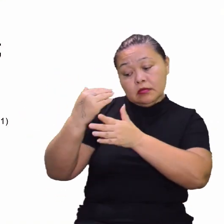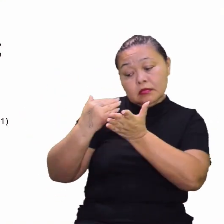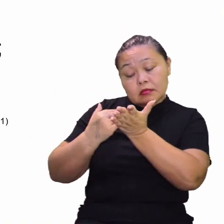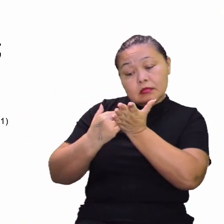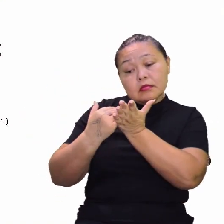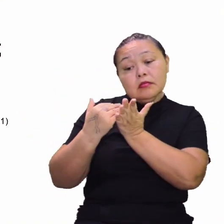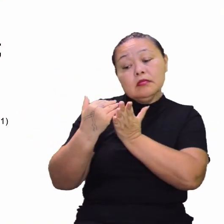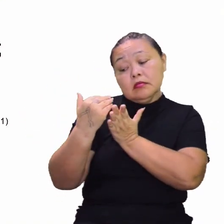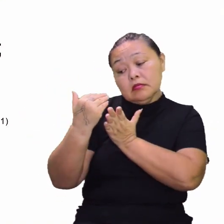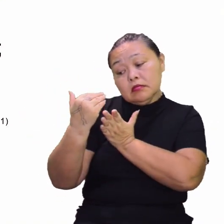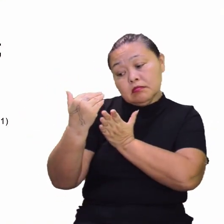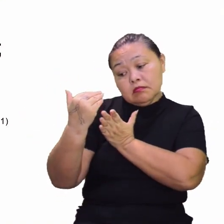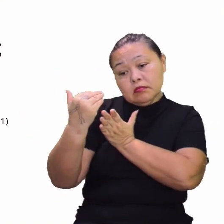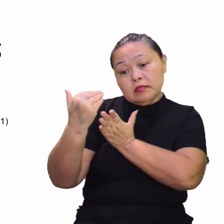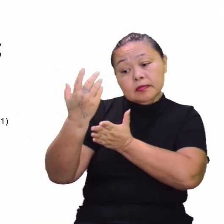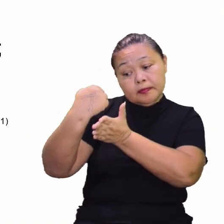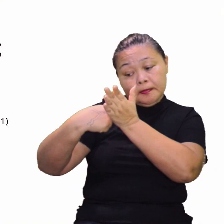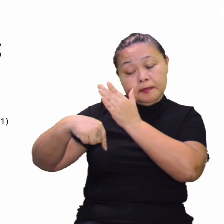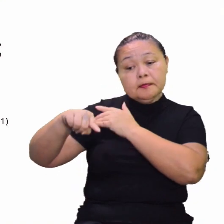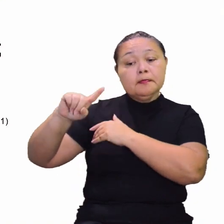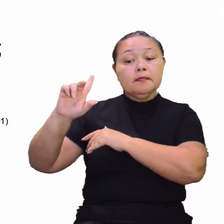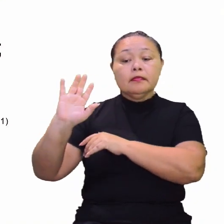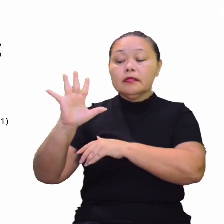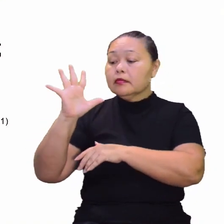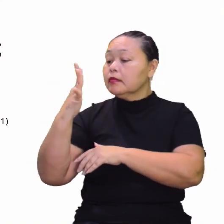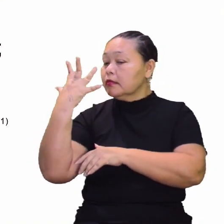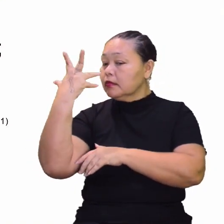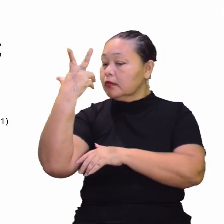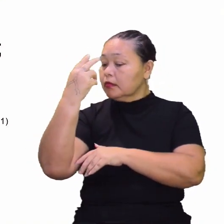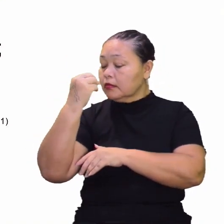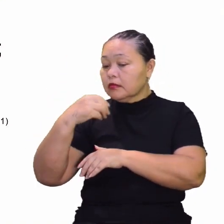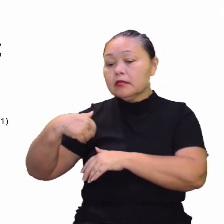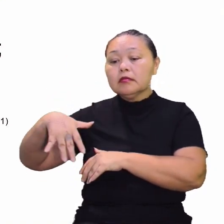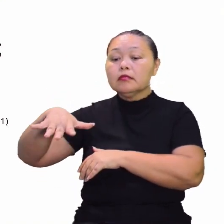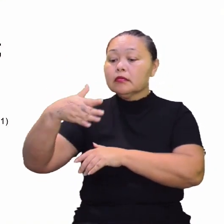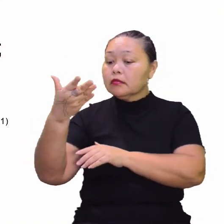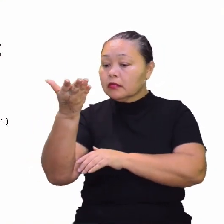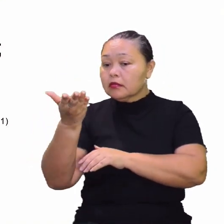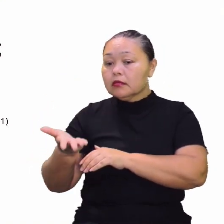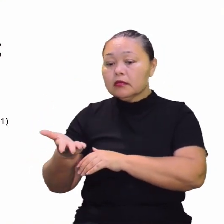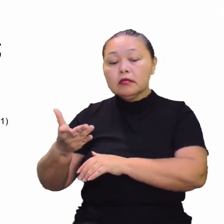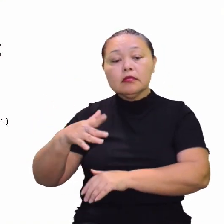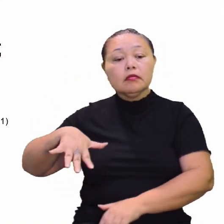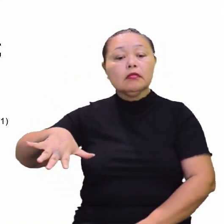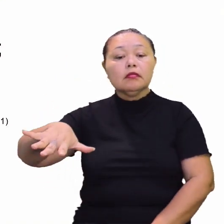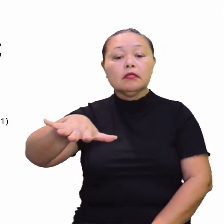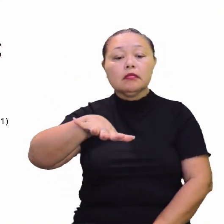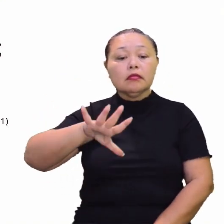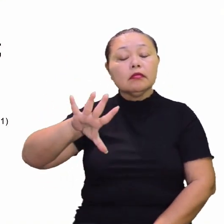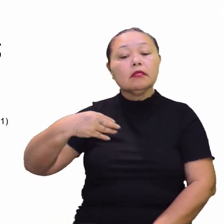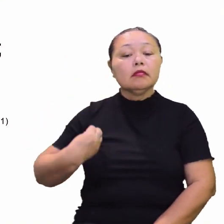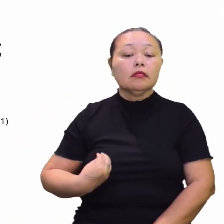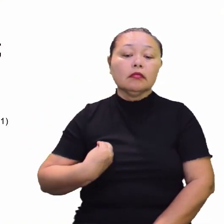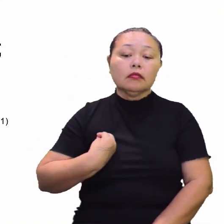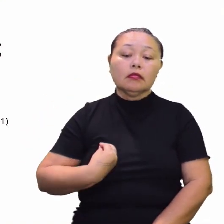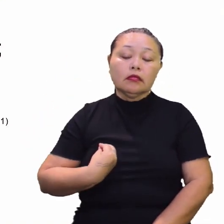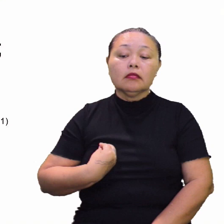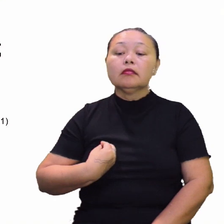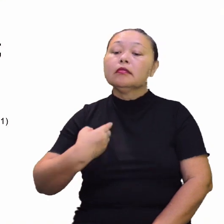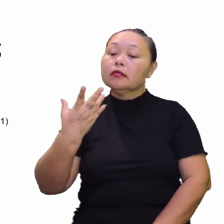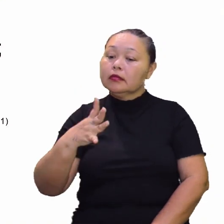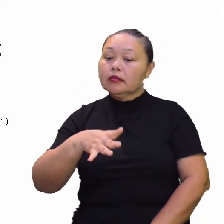in natura, na sua forma em si, na sua beleza cênica, né? Como ambiente para a vida